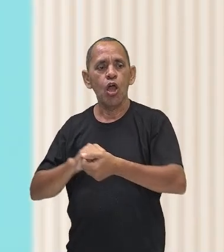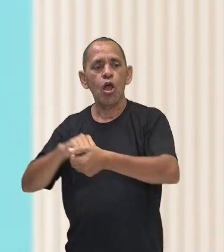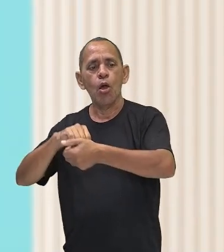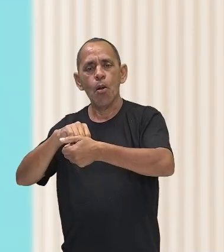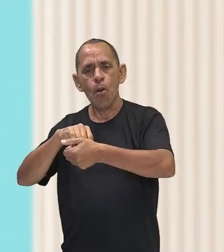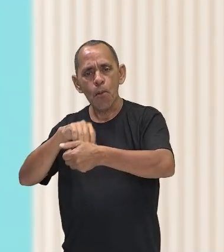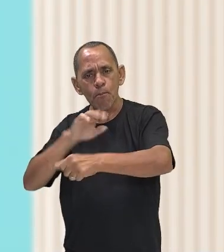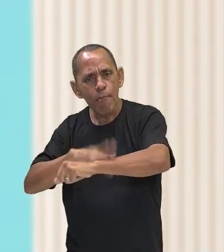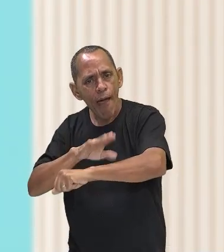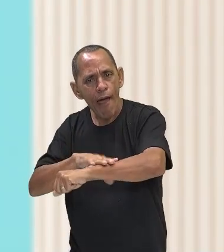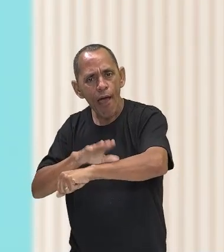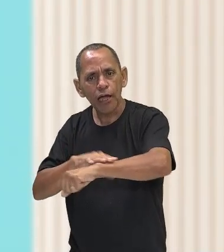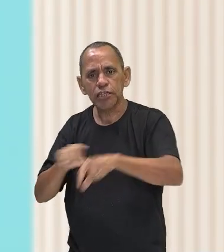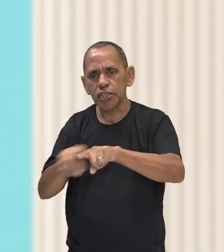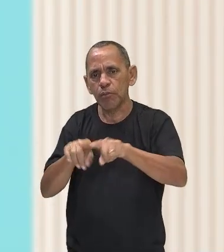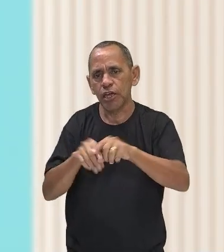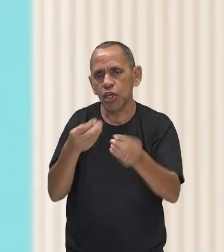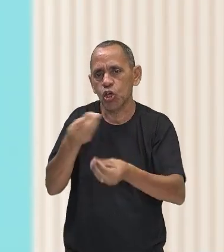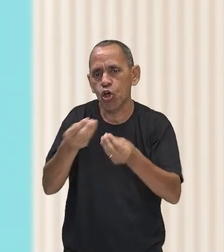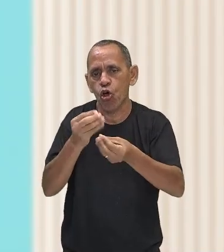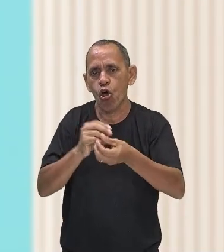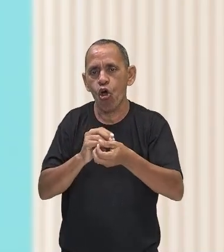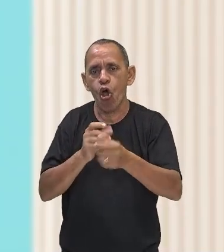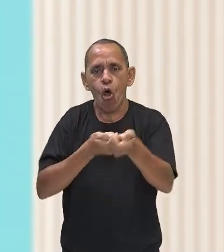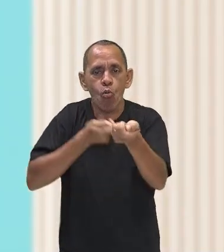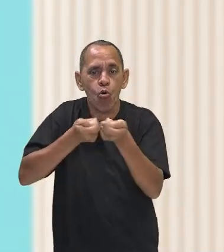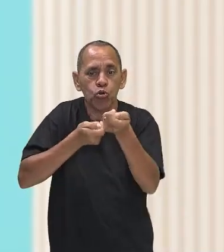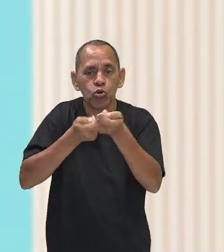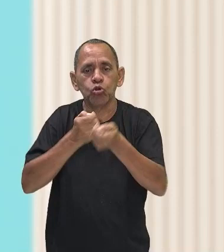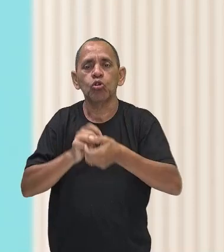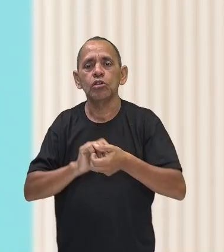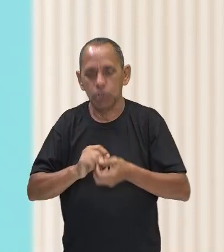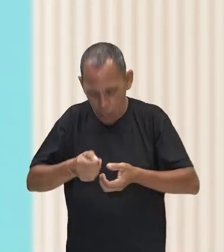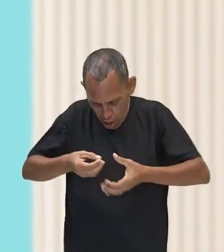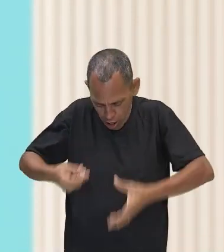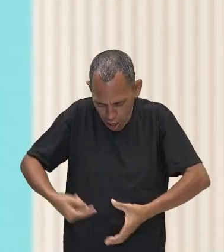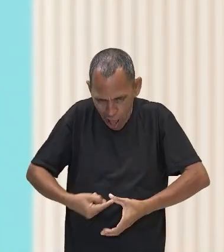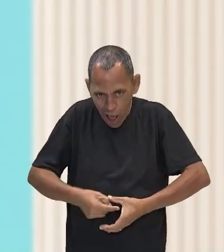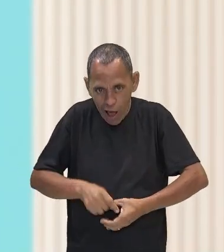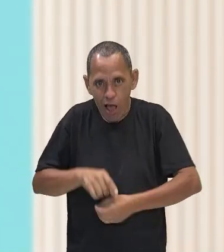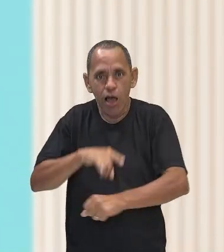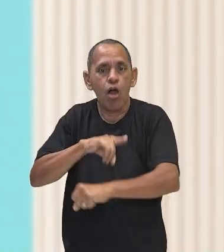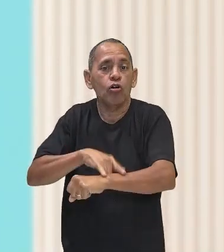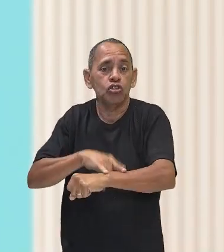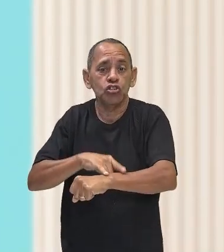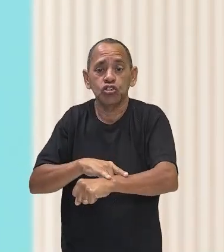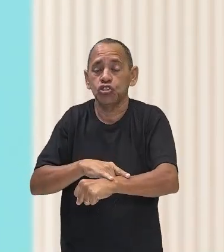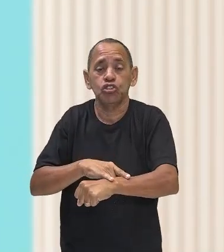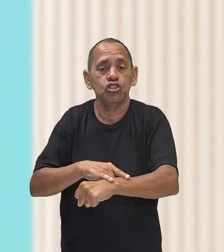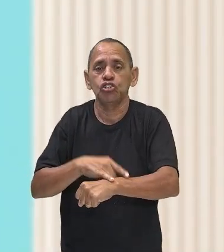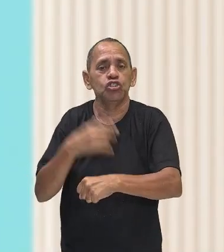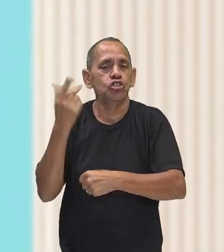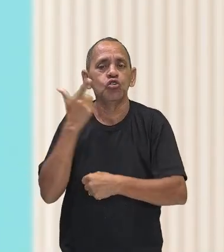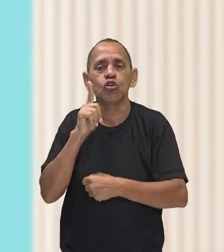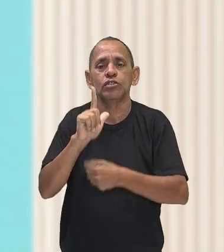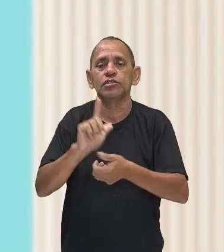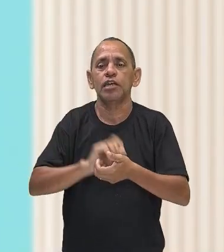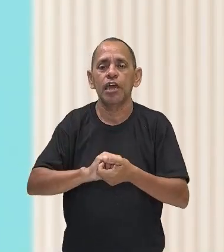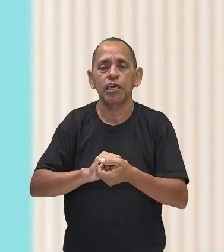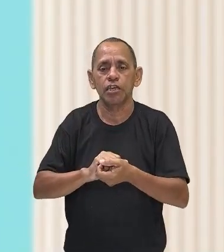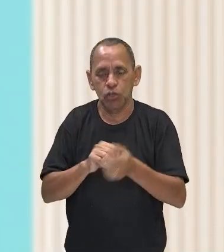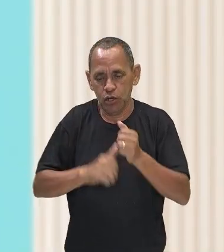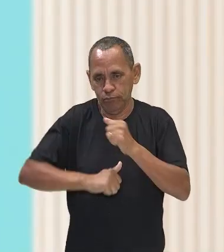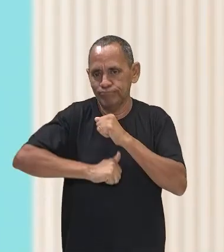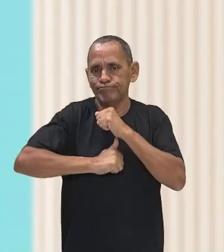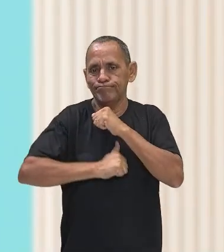e controlar a a a sua urina vai fazer xixi na calça cocô na calça porque também ele controla